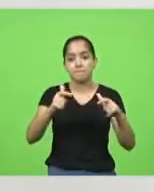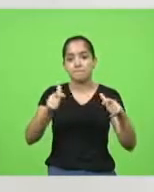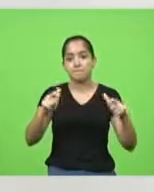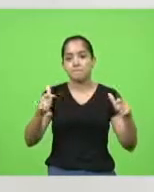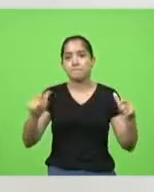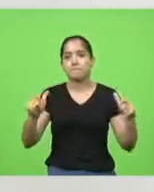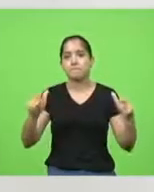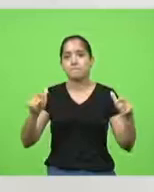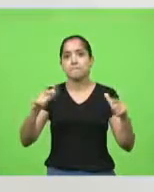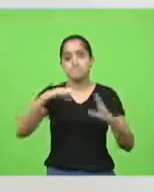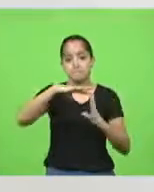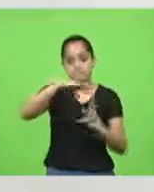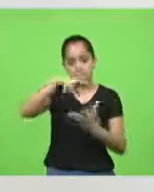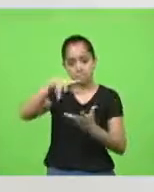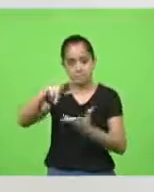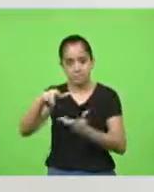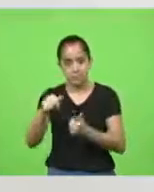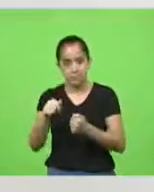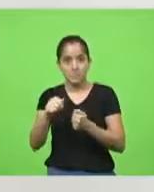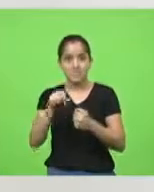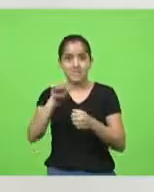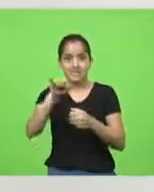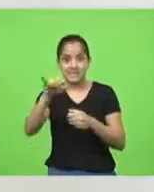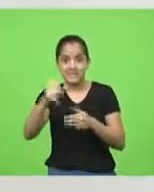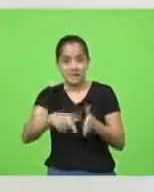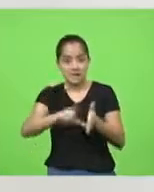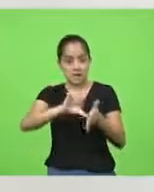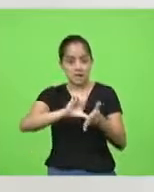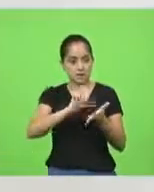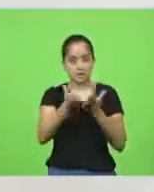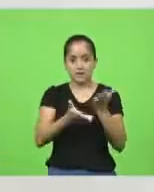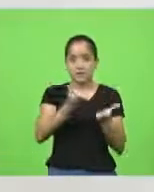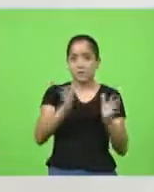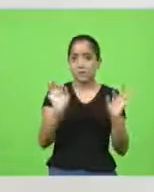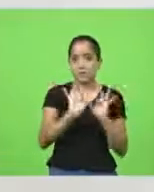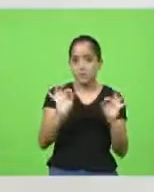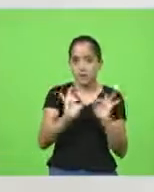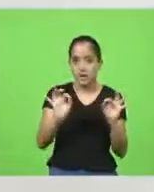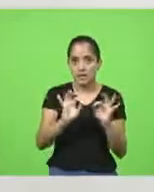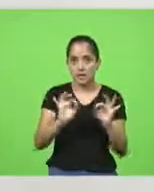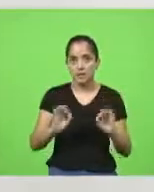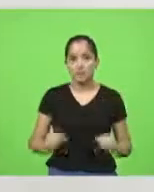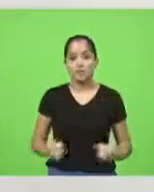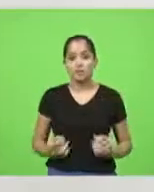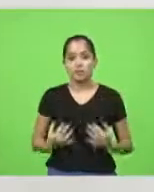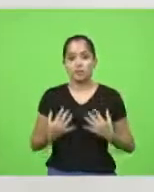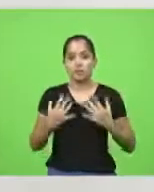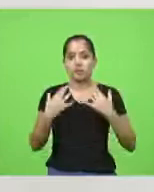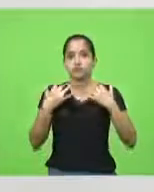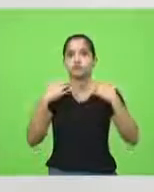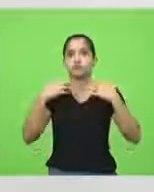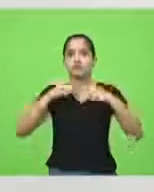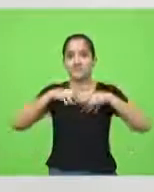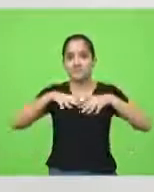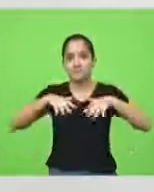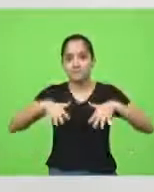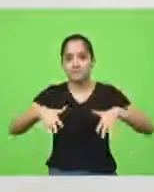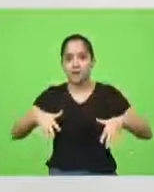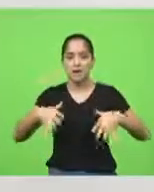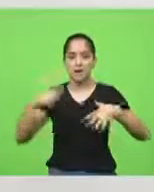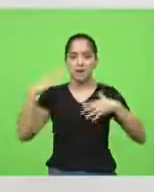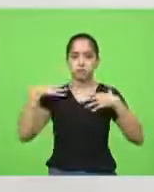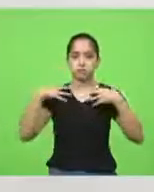que a gente tem, é que se ela não é tratada rapidamente, ela vai tomar o pulmão e a pessoa vai